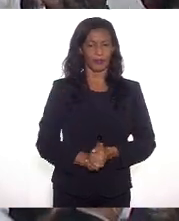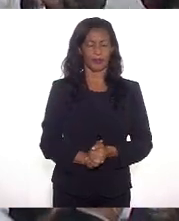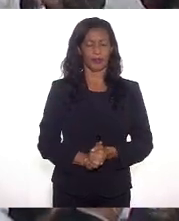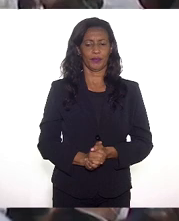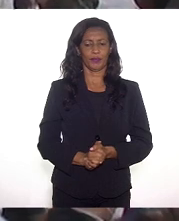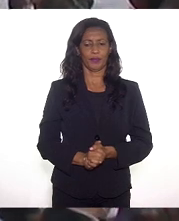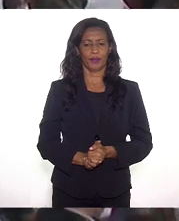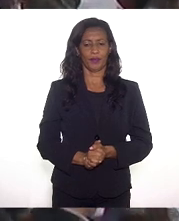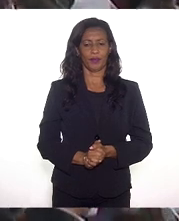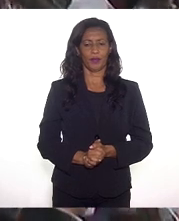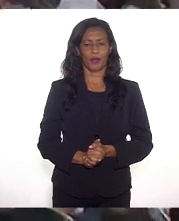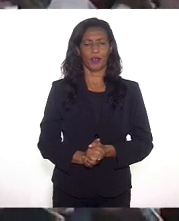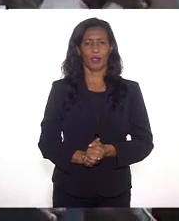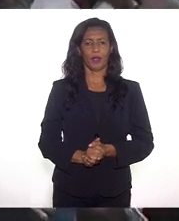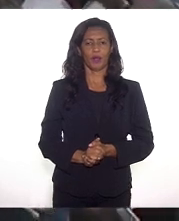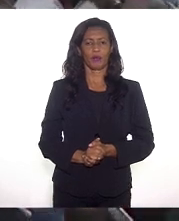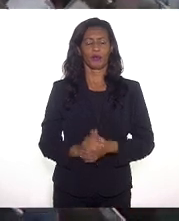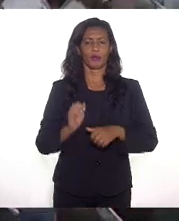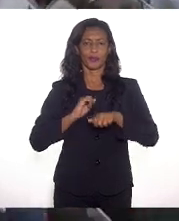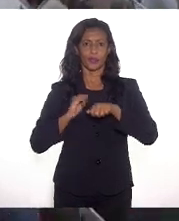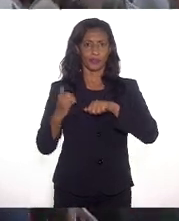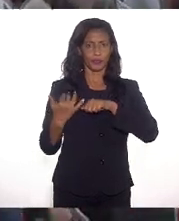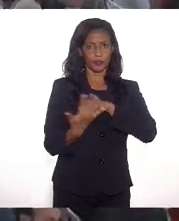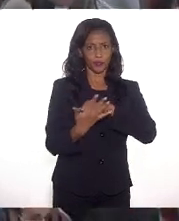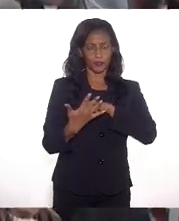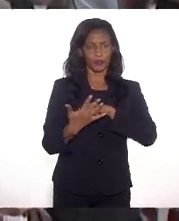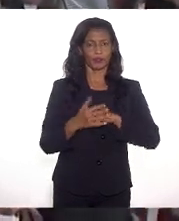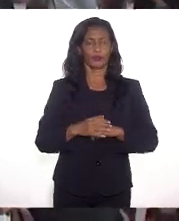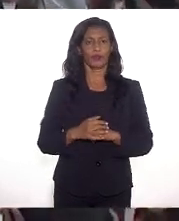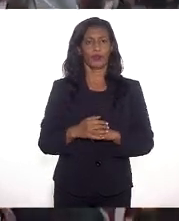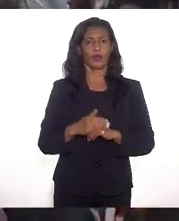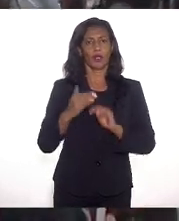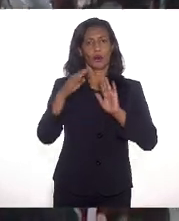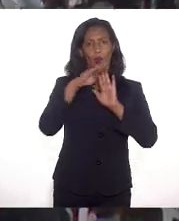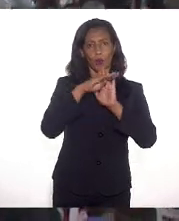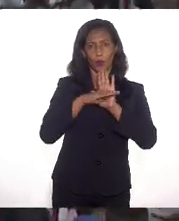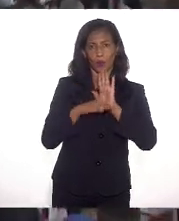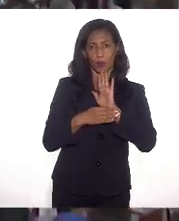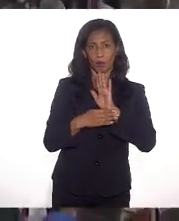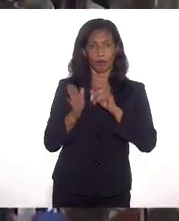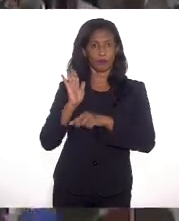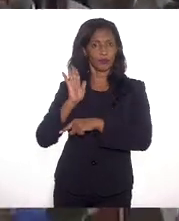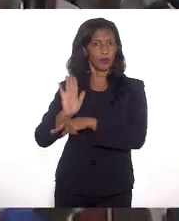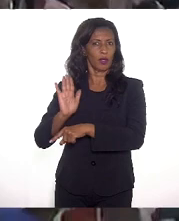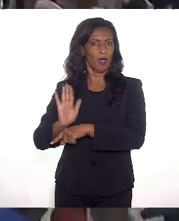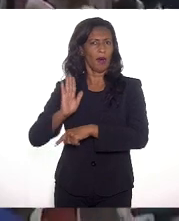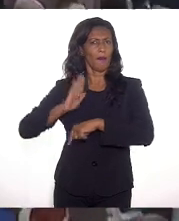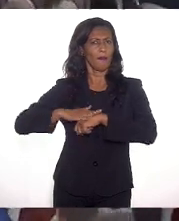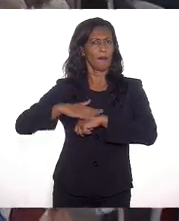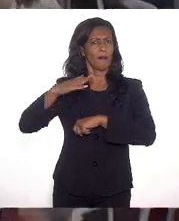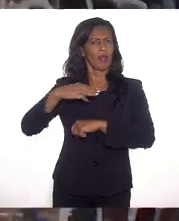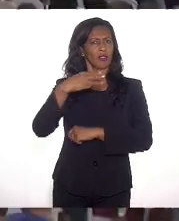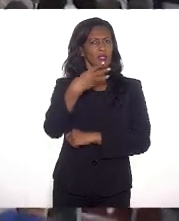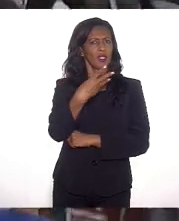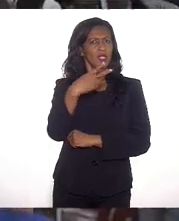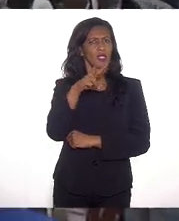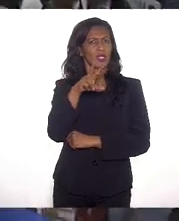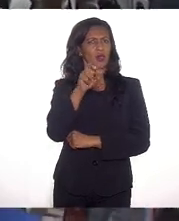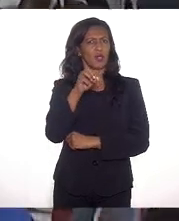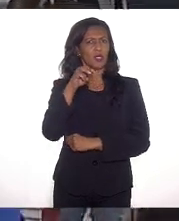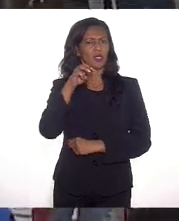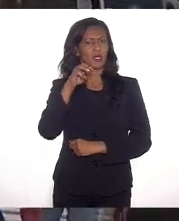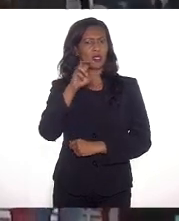Pela pandemia do Covid-19, o programa vai beneficiar mais de 355 mil